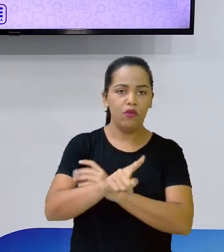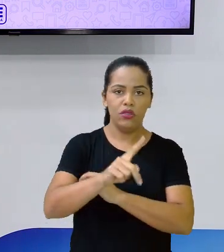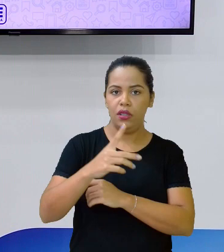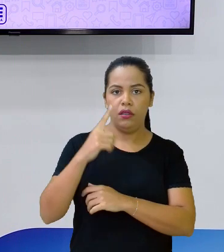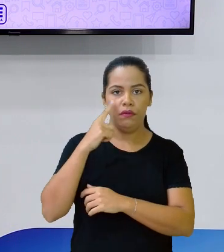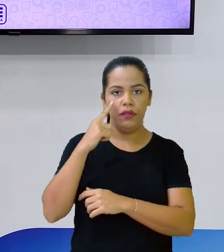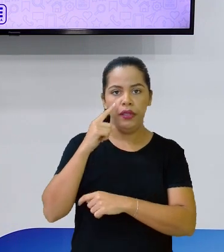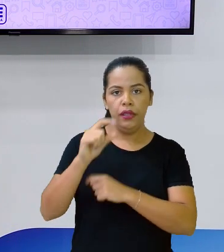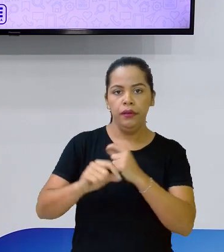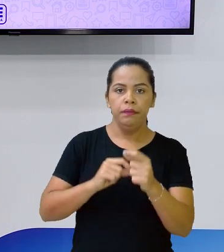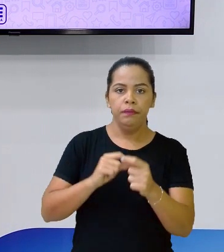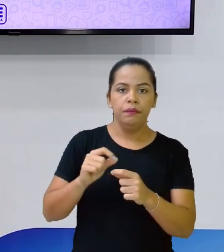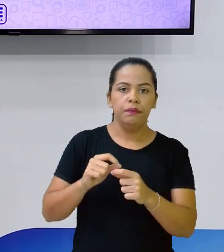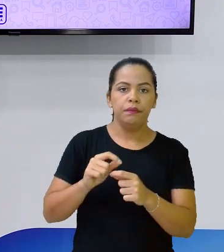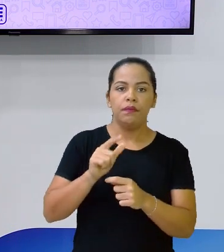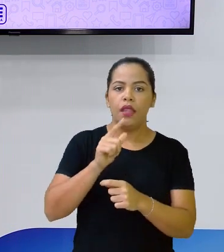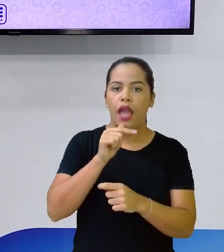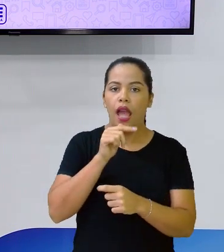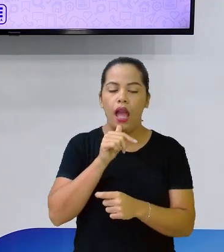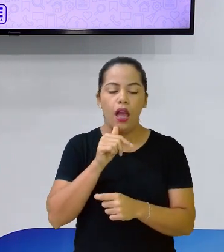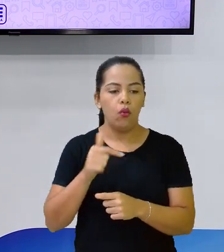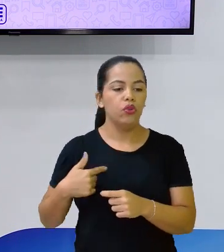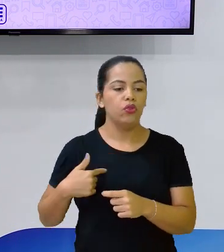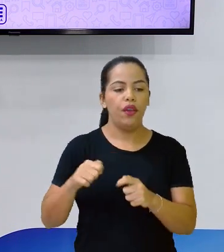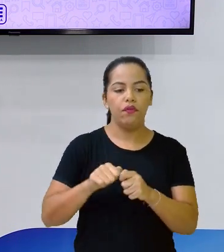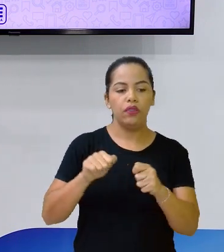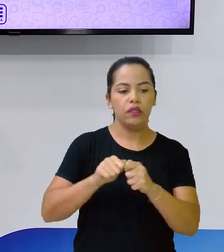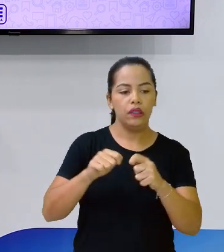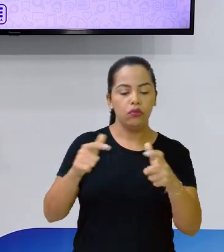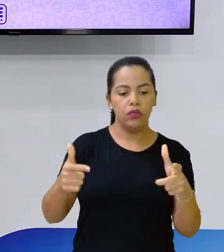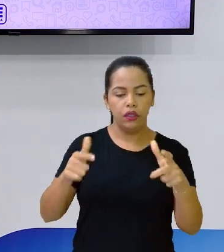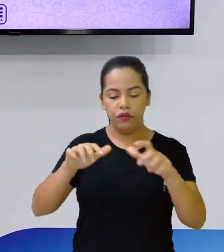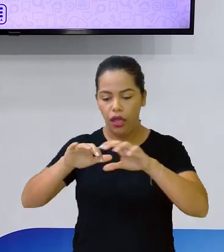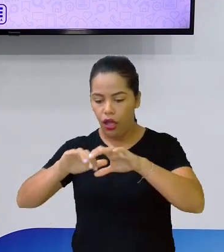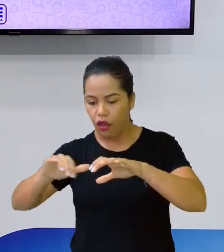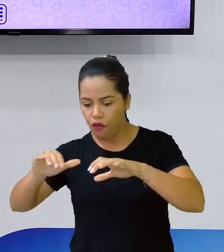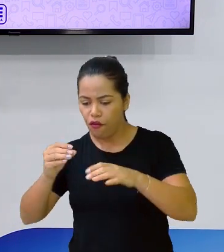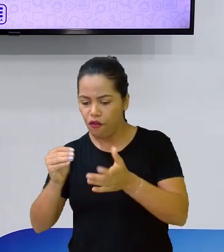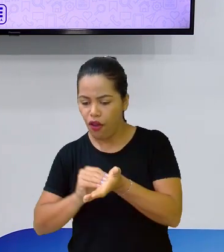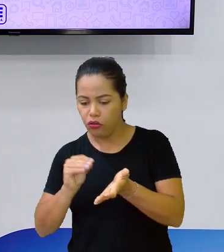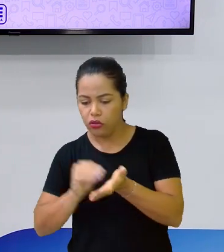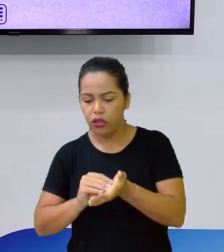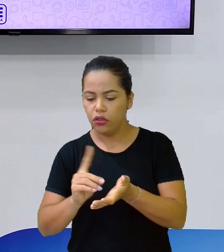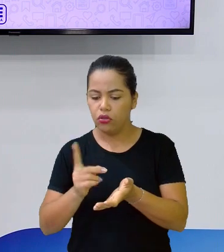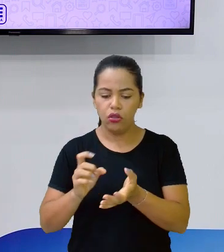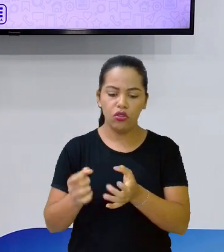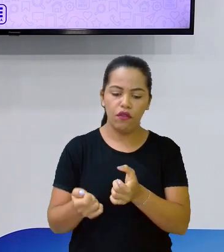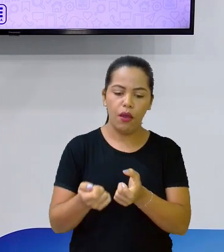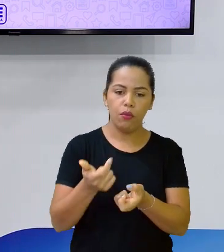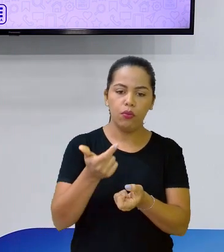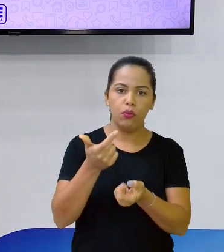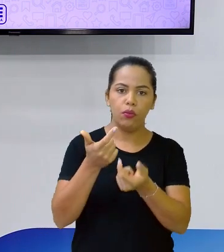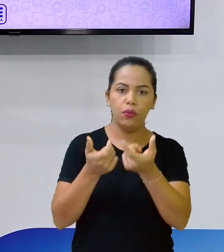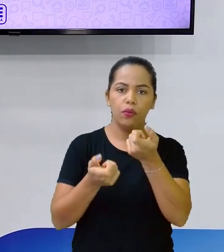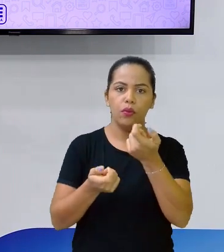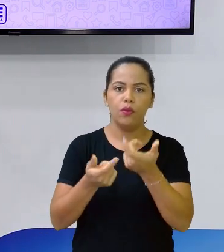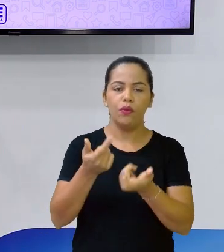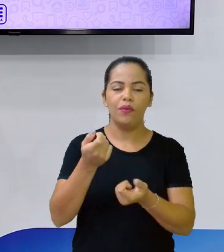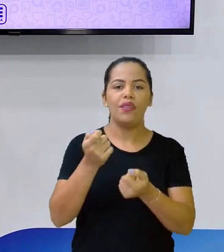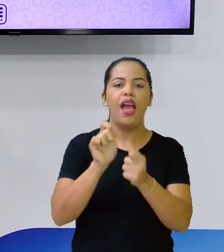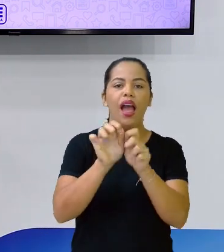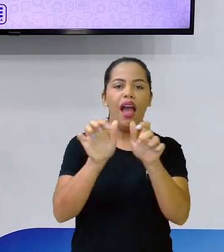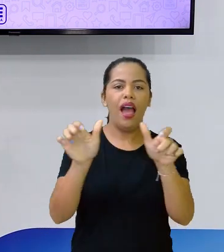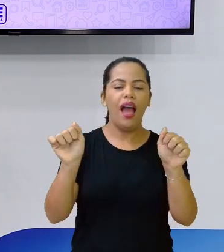água não vai deixar espaços, ela não vai deixar recuos, ela vai, no máximo, vai subir umas bolinhas de ar que vai estar saindo